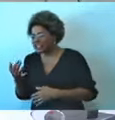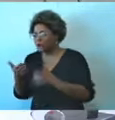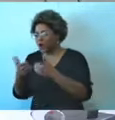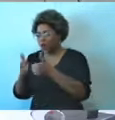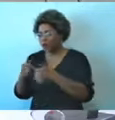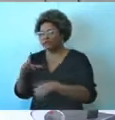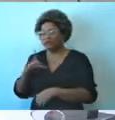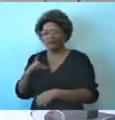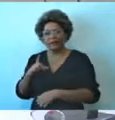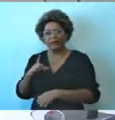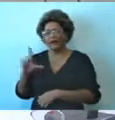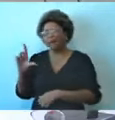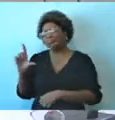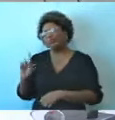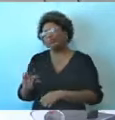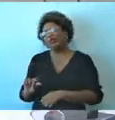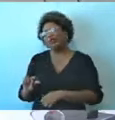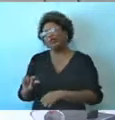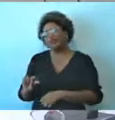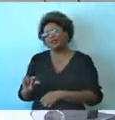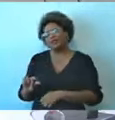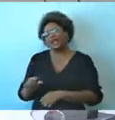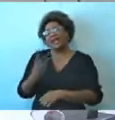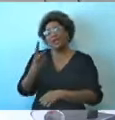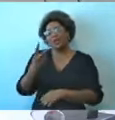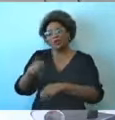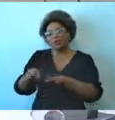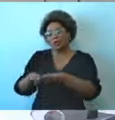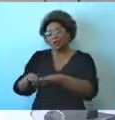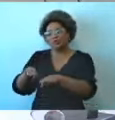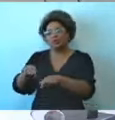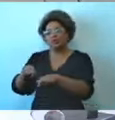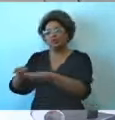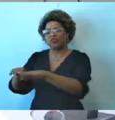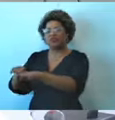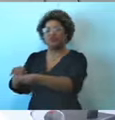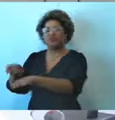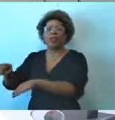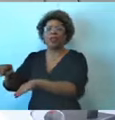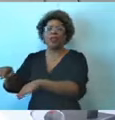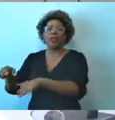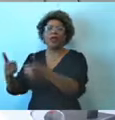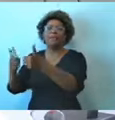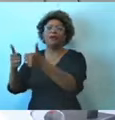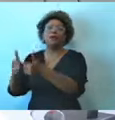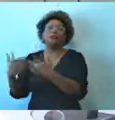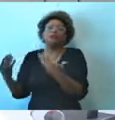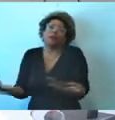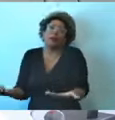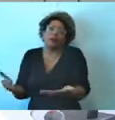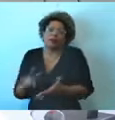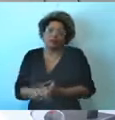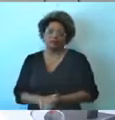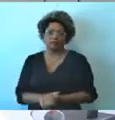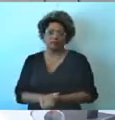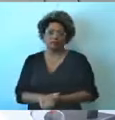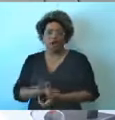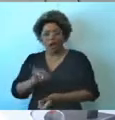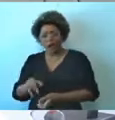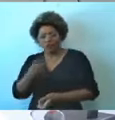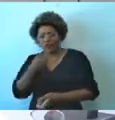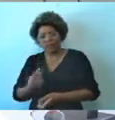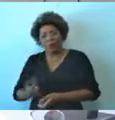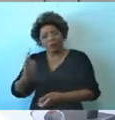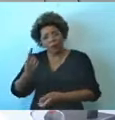faixas. Eu acho que ele poderia ser muito melhor aproveitado, inclusive, né, como solução para os motociclistas usarem ali. Eu acho que caberia até,